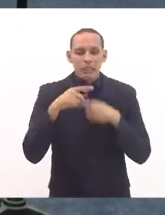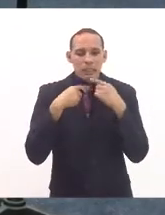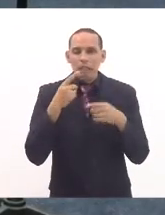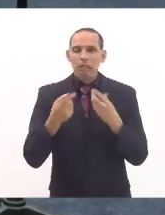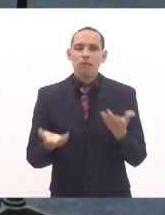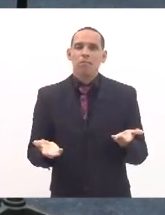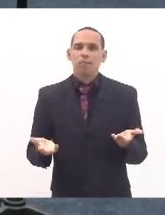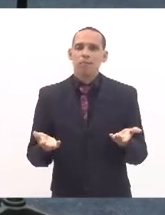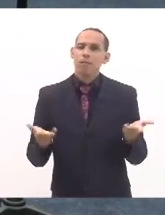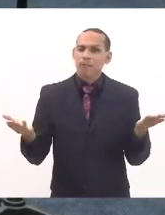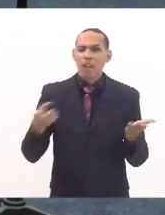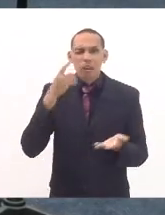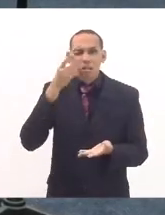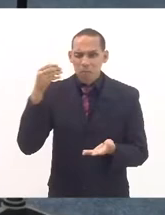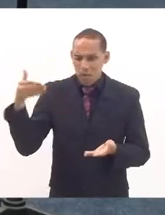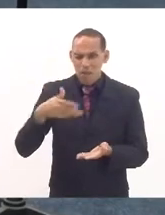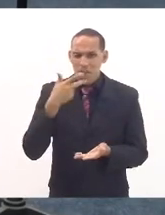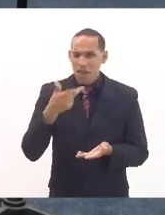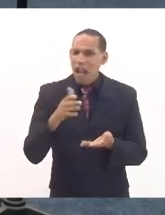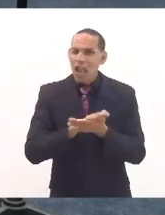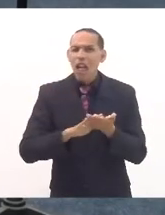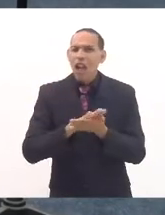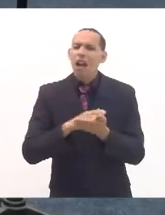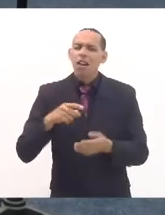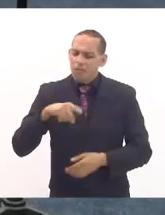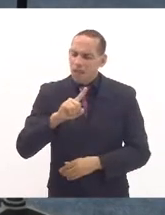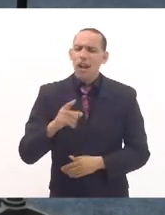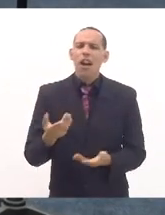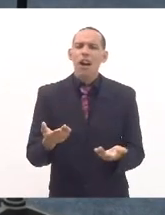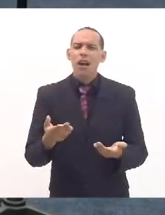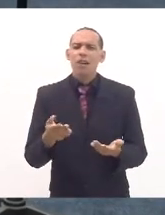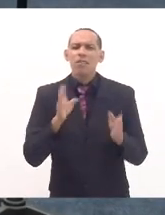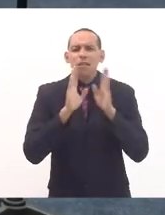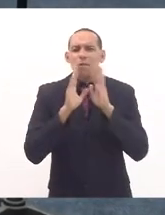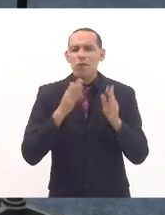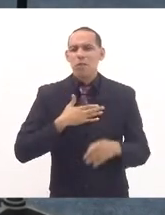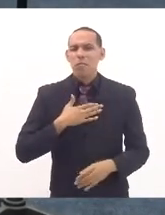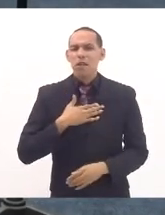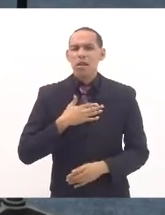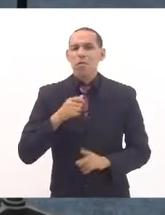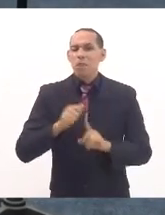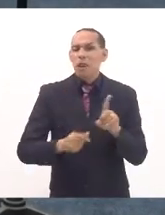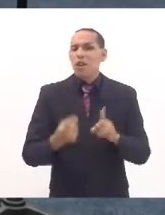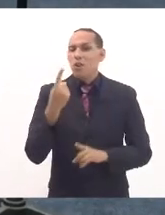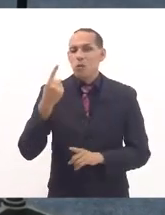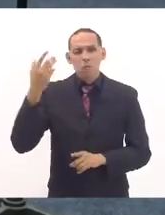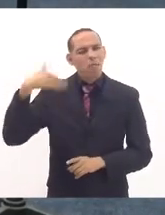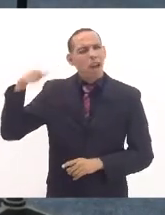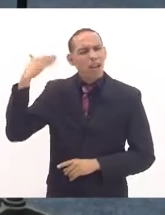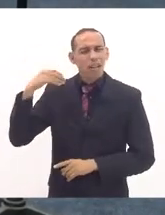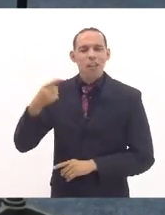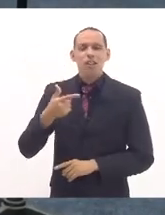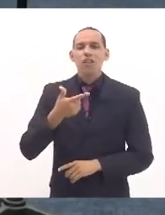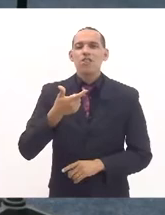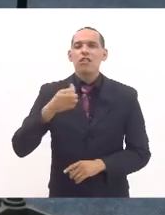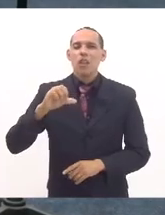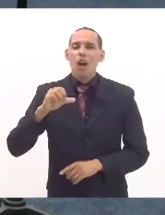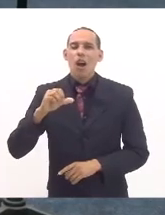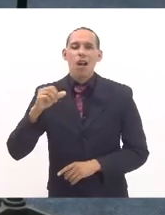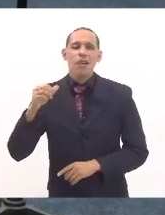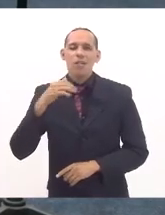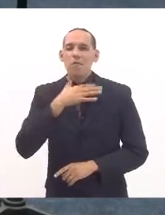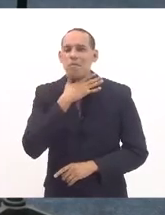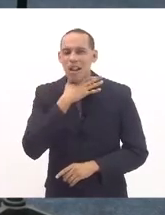esses deputados não vêm falar disso. Eu desafio, vai na minha página. Faz um mês, no dia 29 de março, o